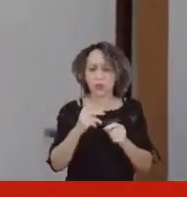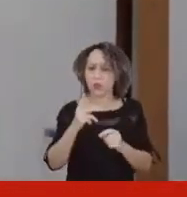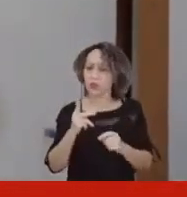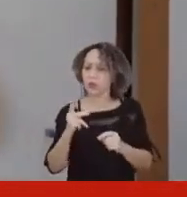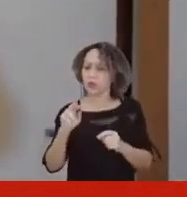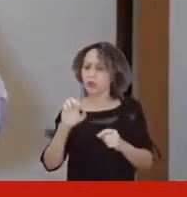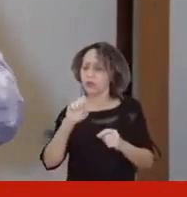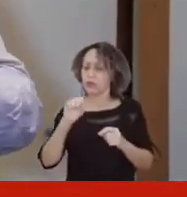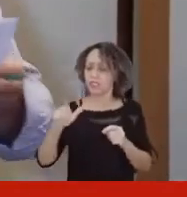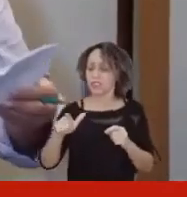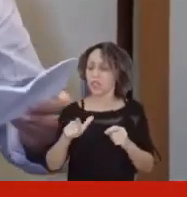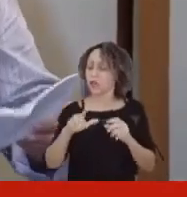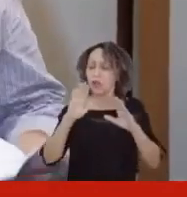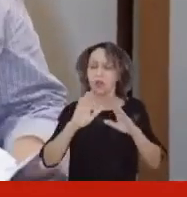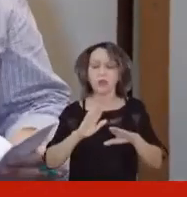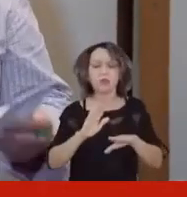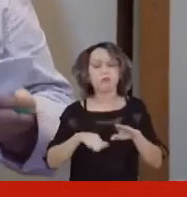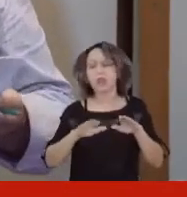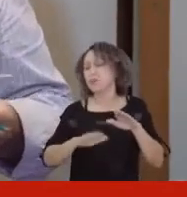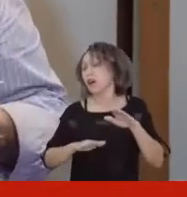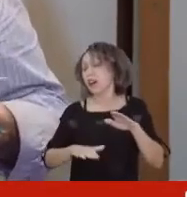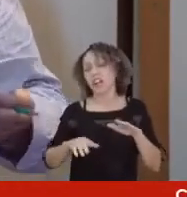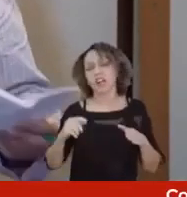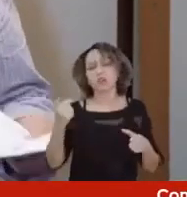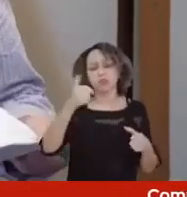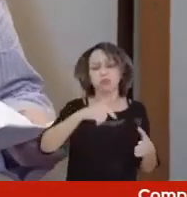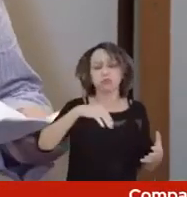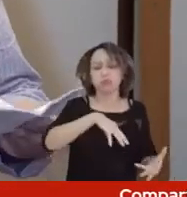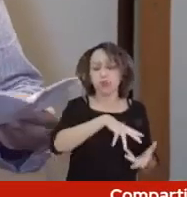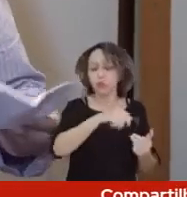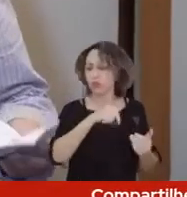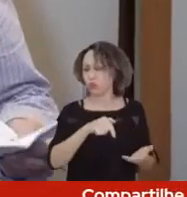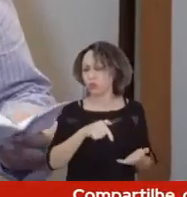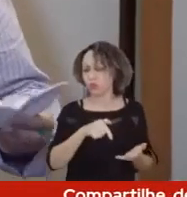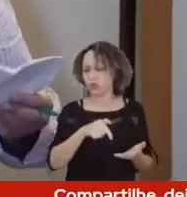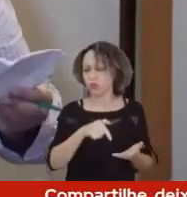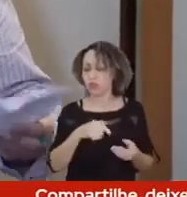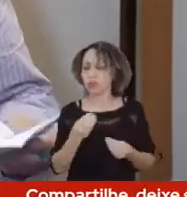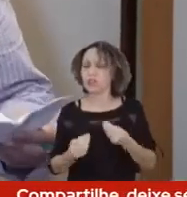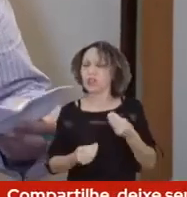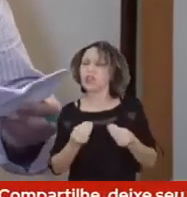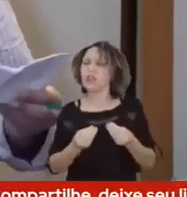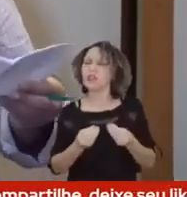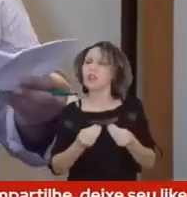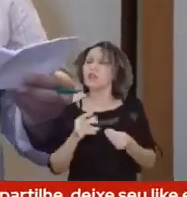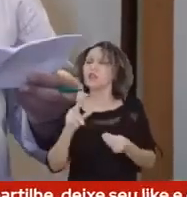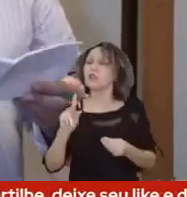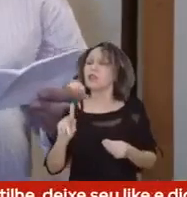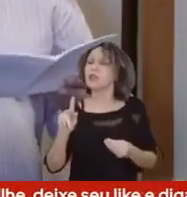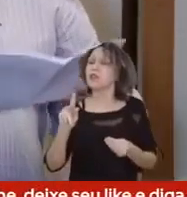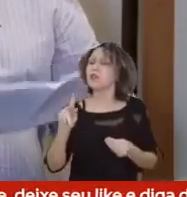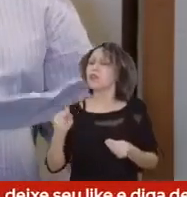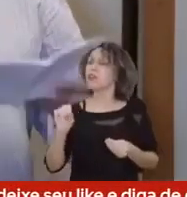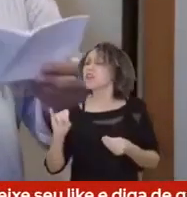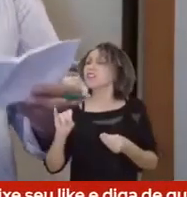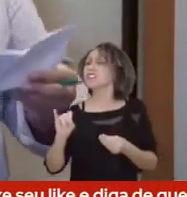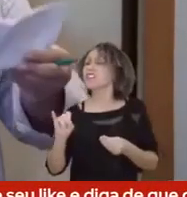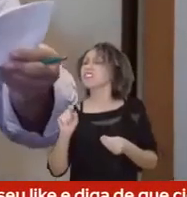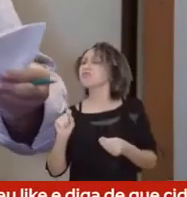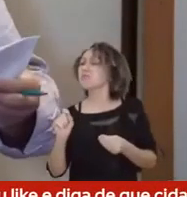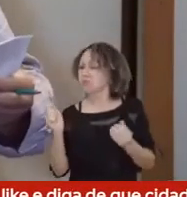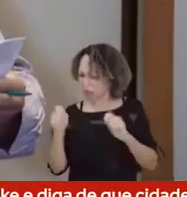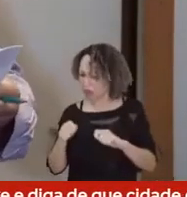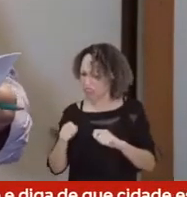porque também proporcionalmente tem reduzido. Aí a discussão é, e o PPI? Dá para fazer? Tem dinheiro? Se a gente pega o